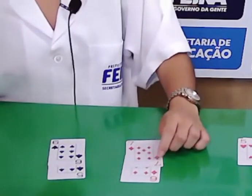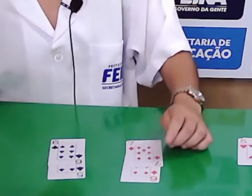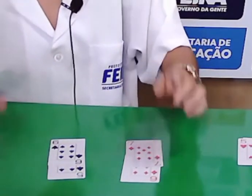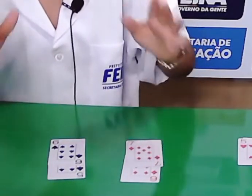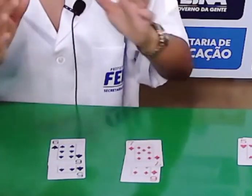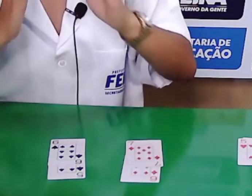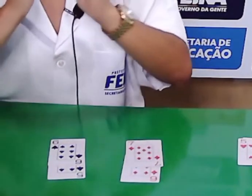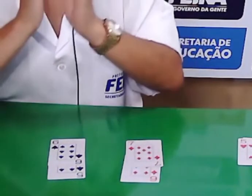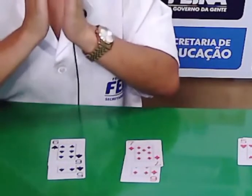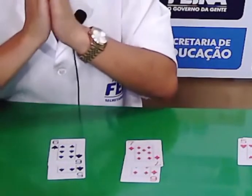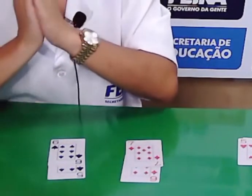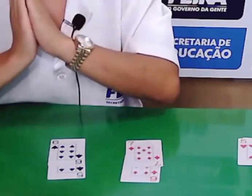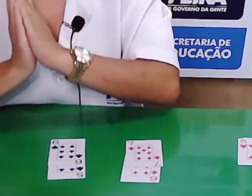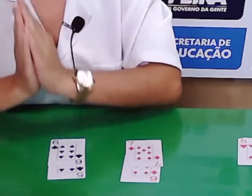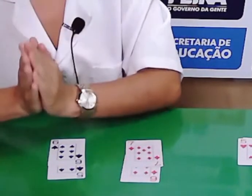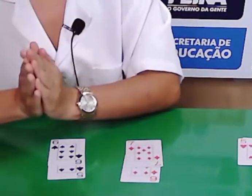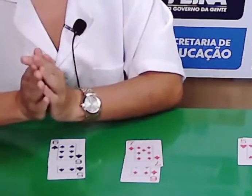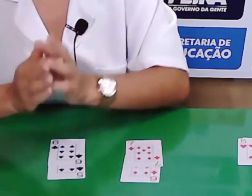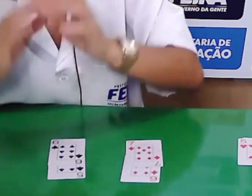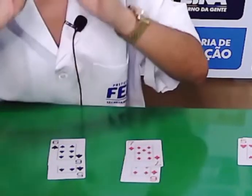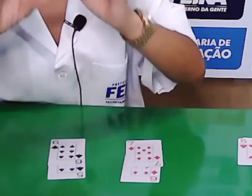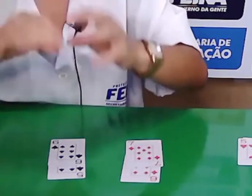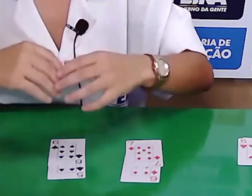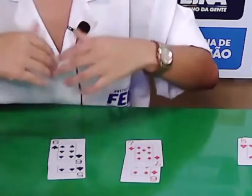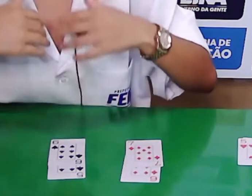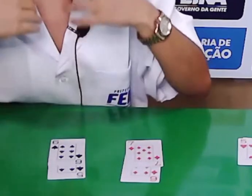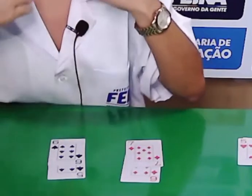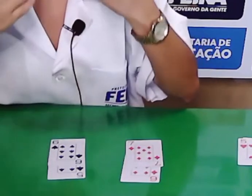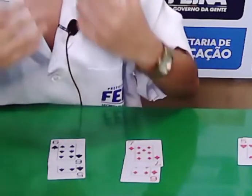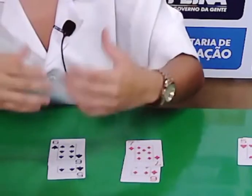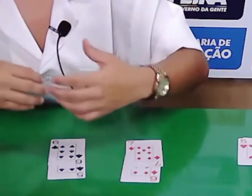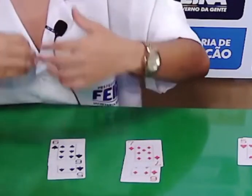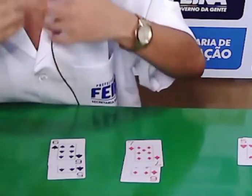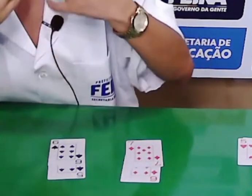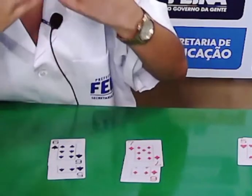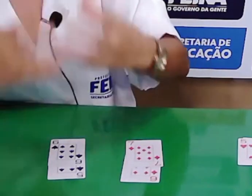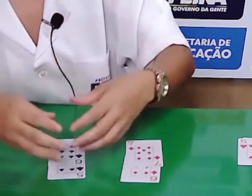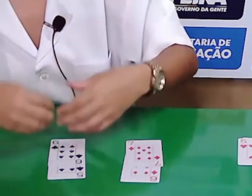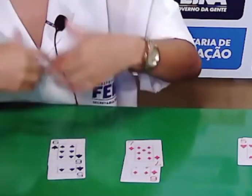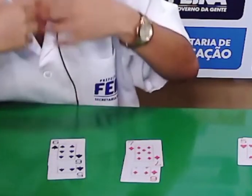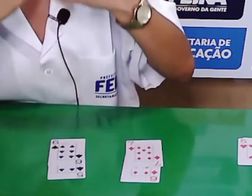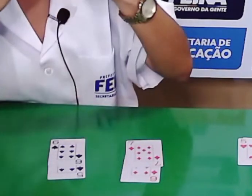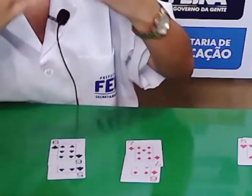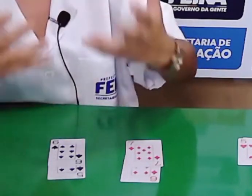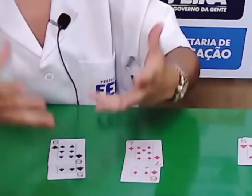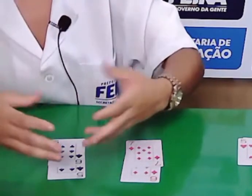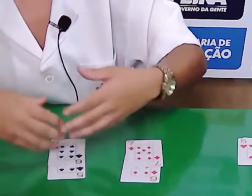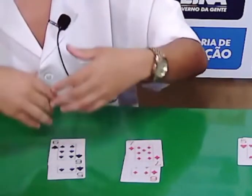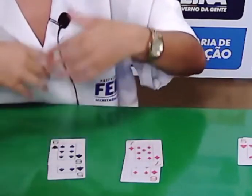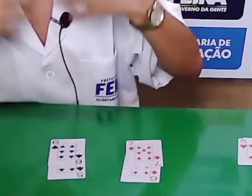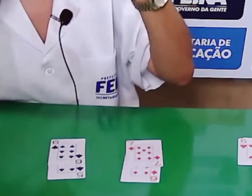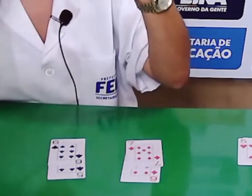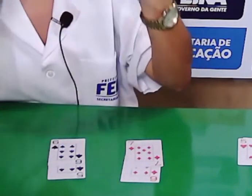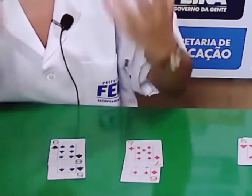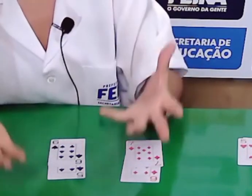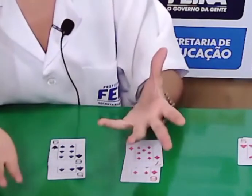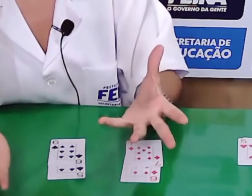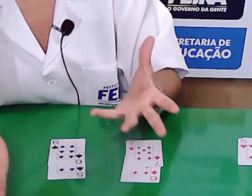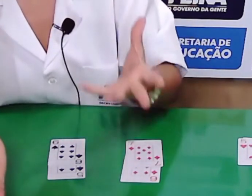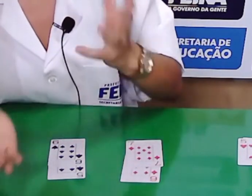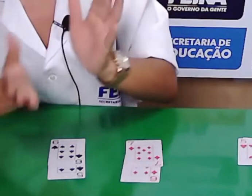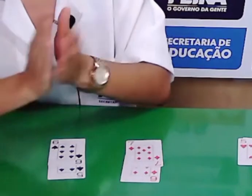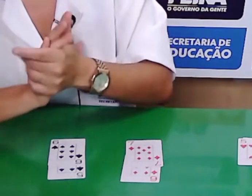certo? Então, conseguiram ver, segundo ano, como através de um jogo a gente consegue até ó, fazer somas, né?